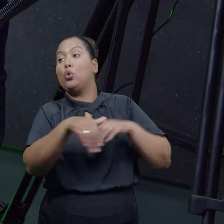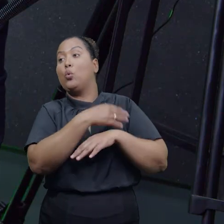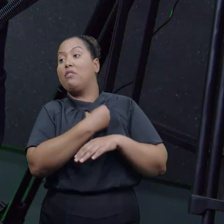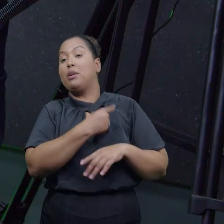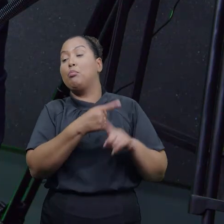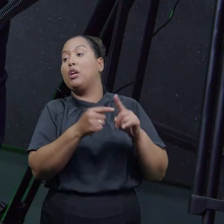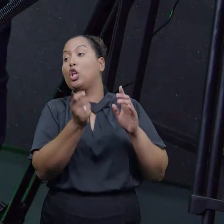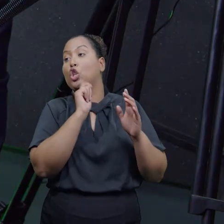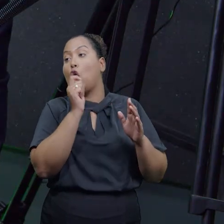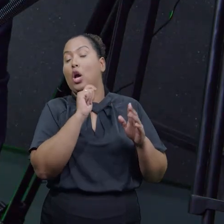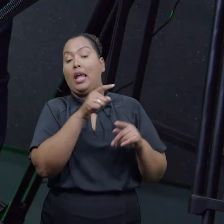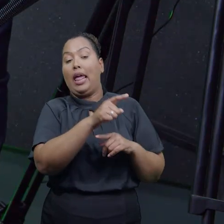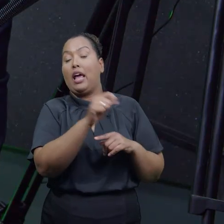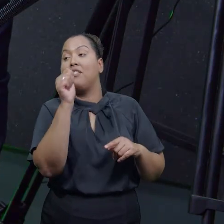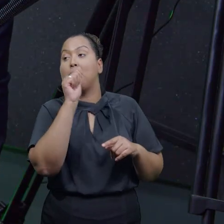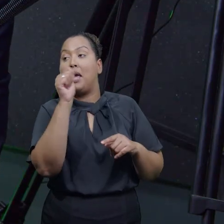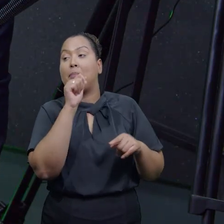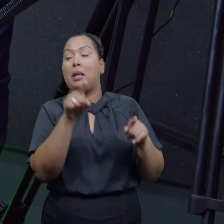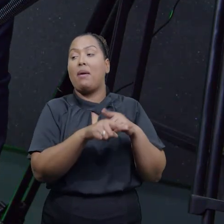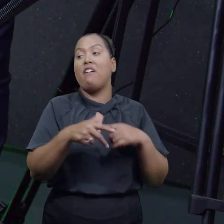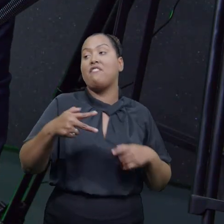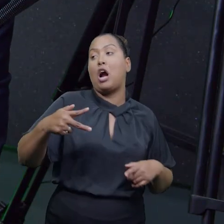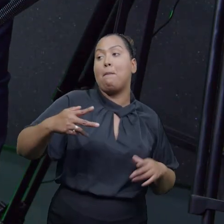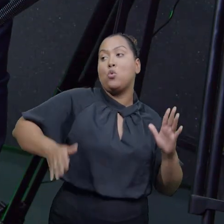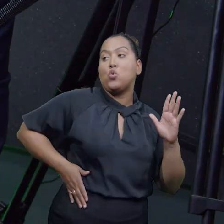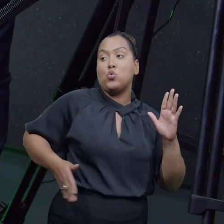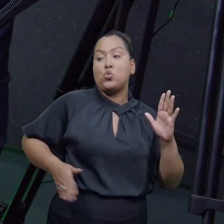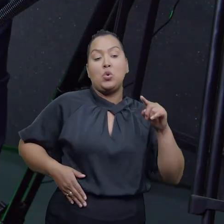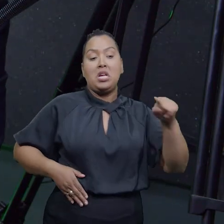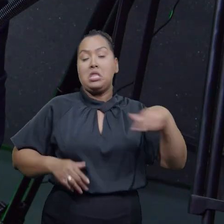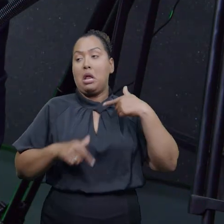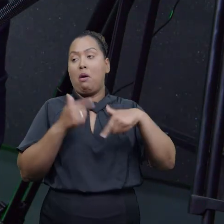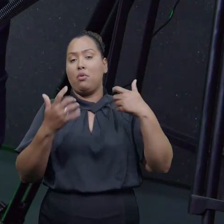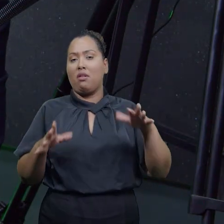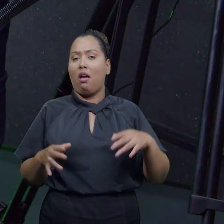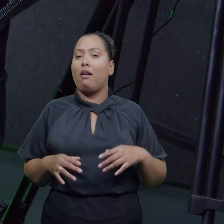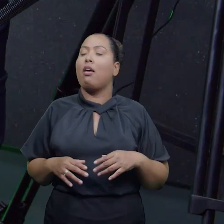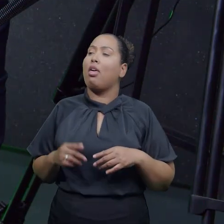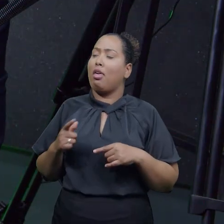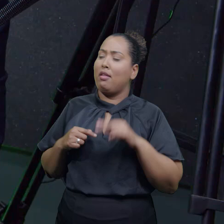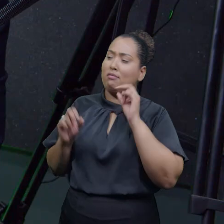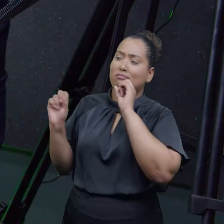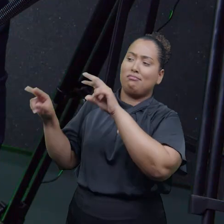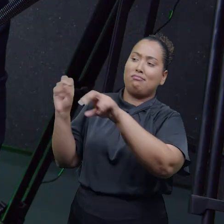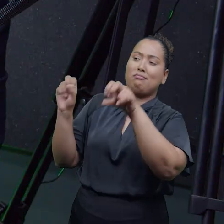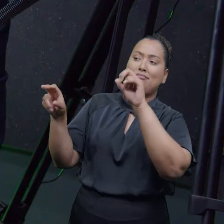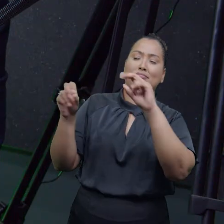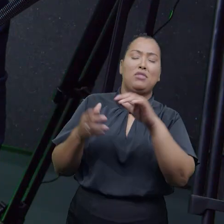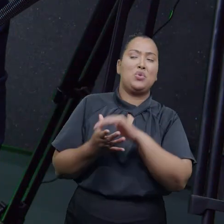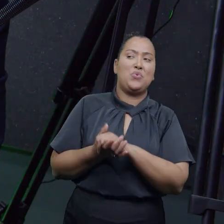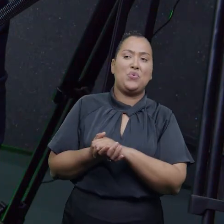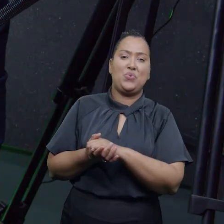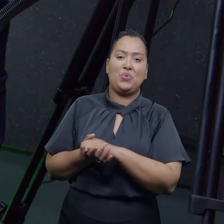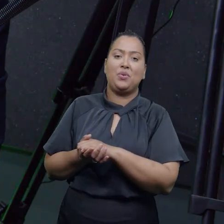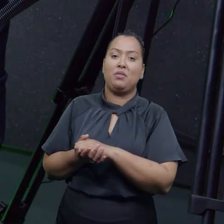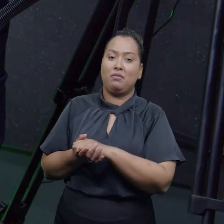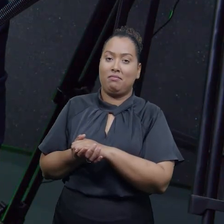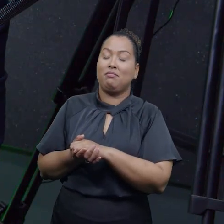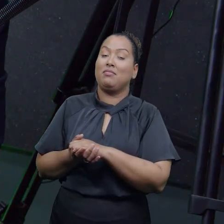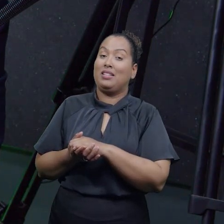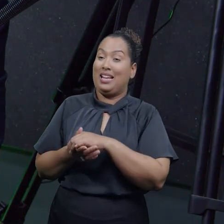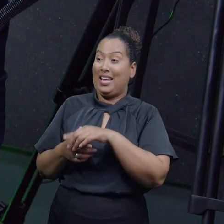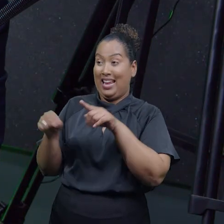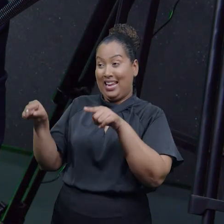porque usa droga, é porque bebe, porque é vagabundo, porque não quer trabalhar. E eu vejo que a gente caminha no sentido